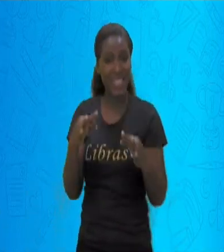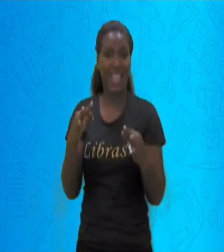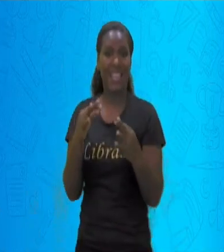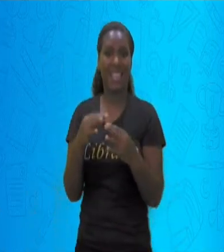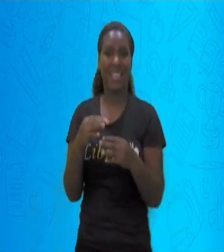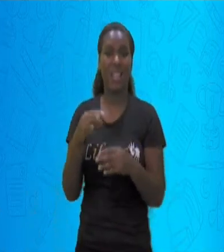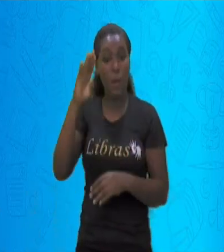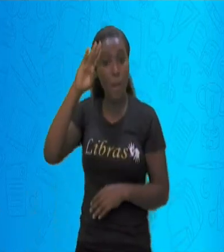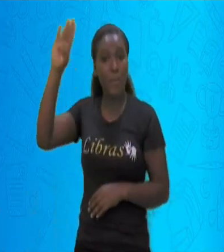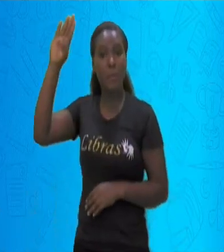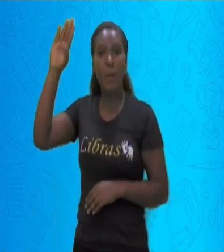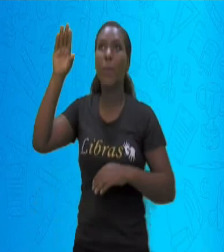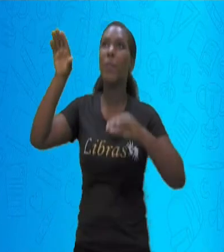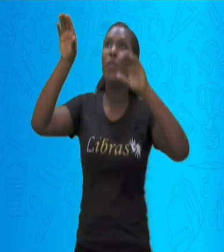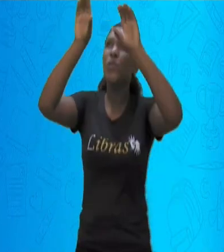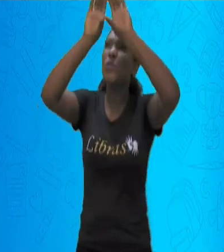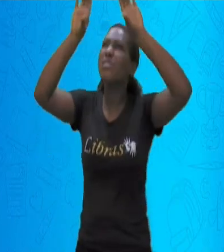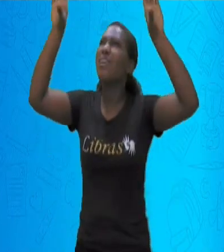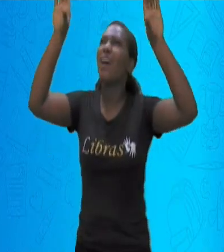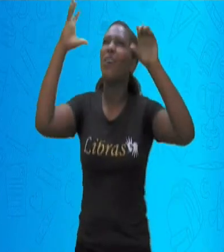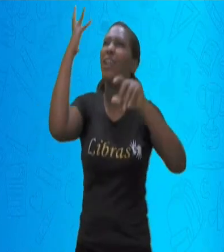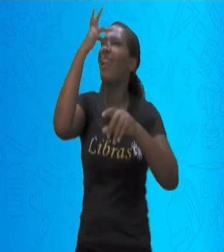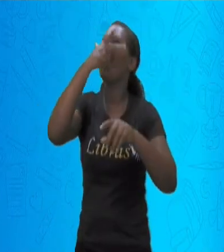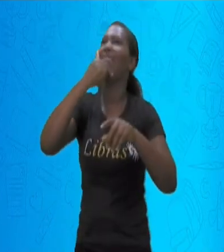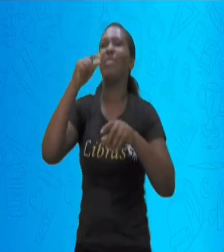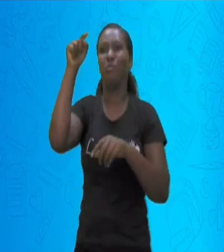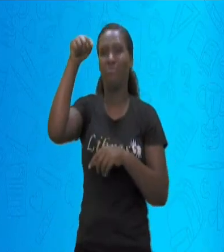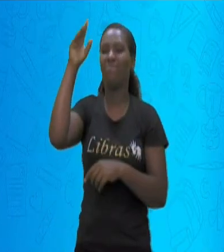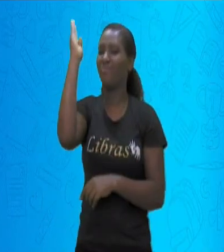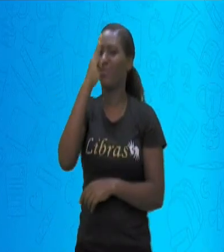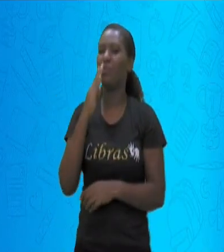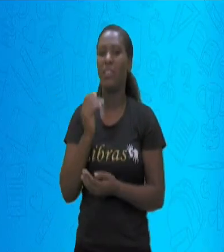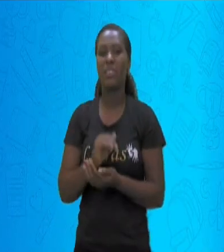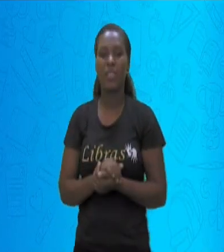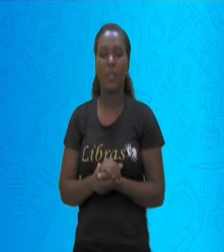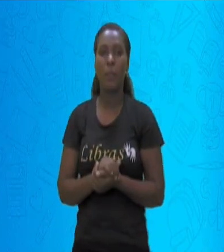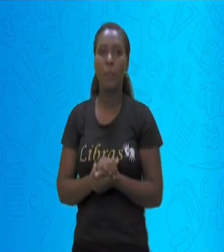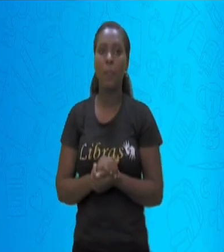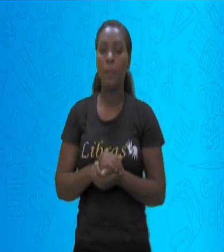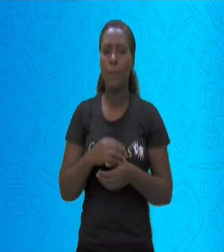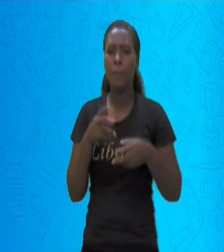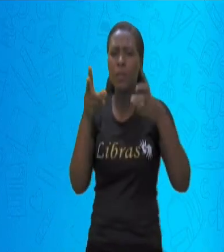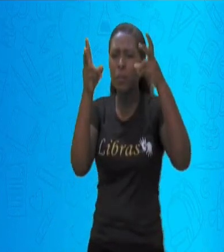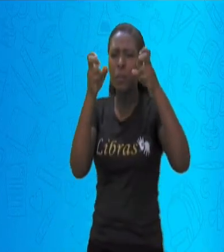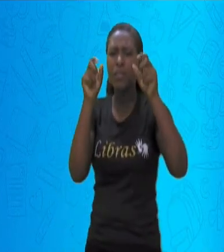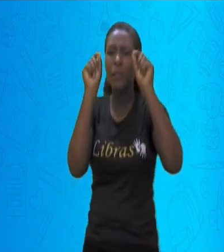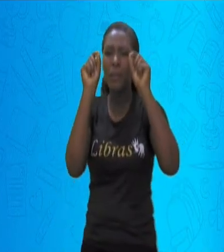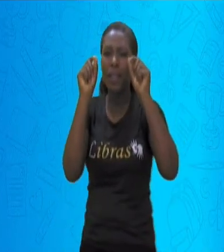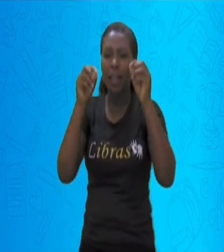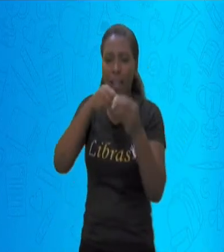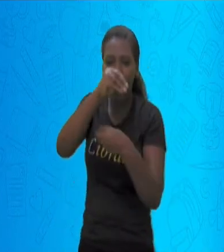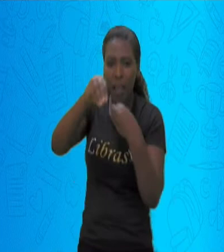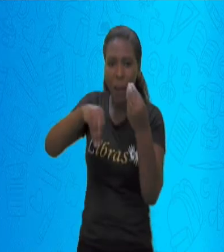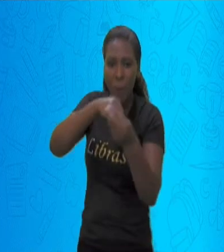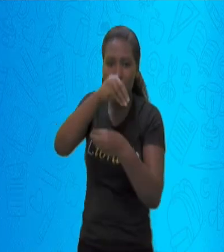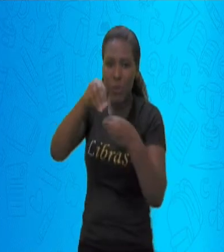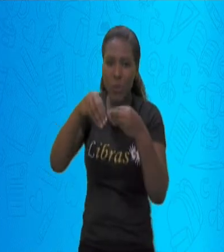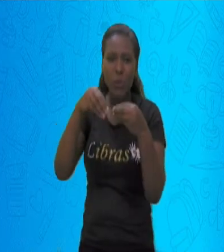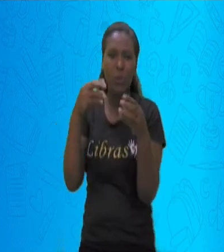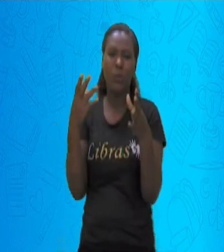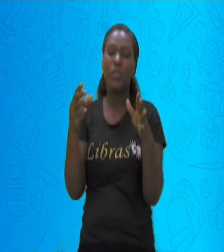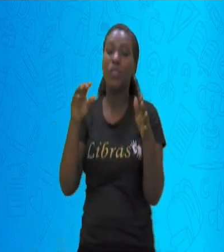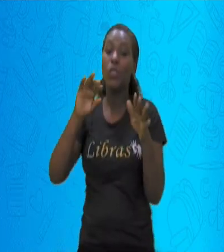brasileiro. Aqui a gente pode observar claramente a junção de todos os elementos que formam a